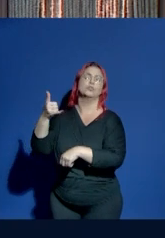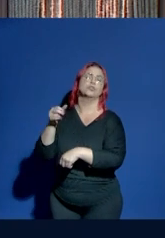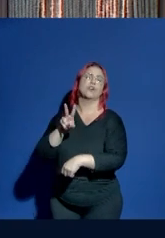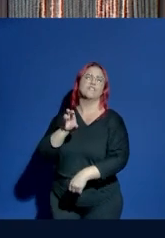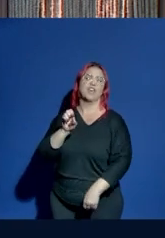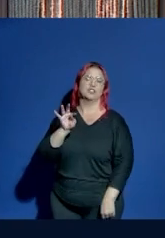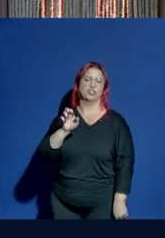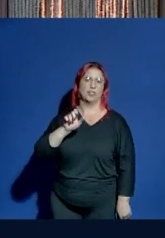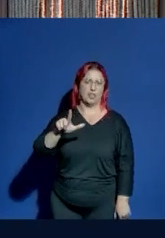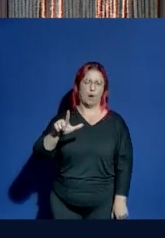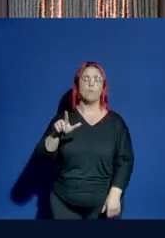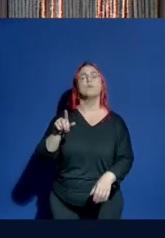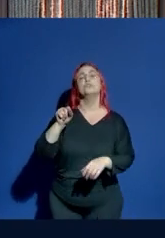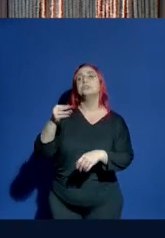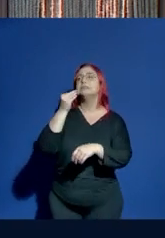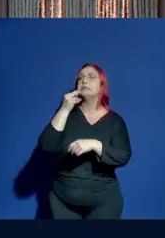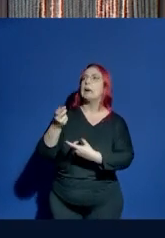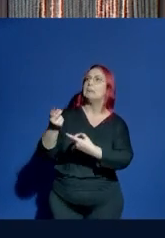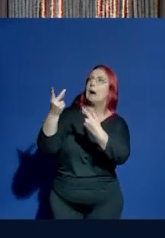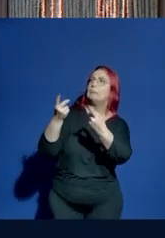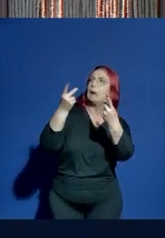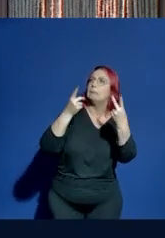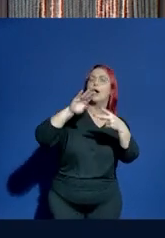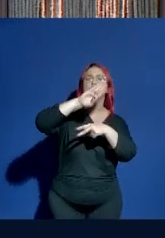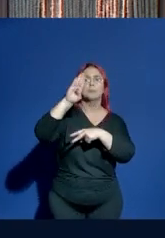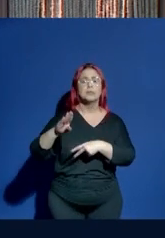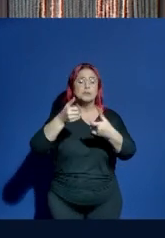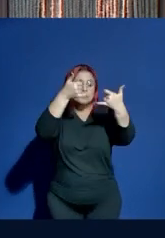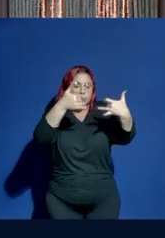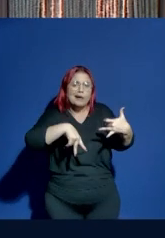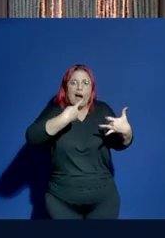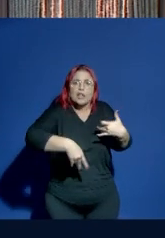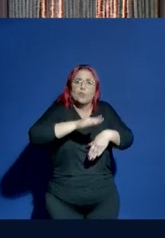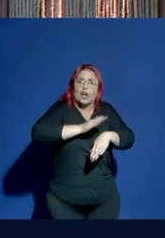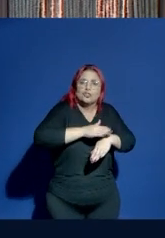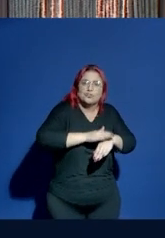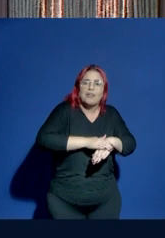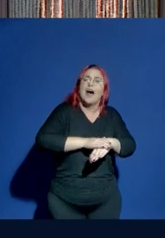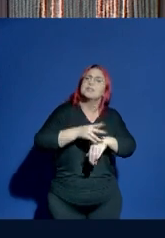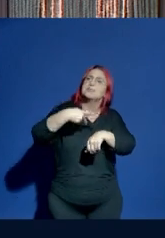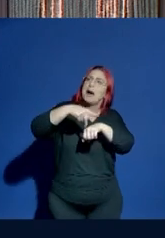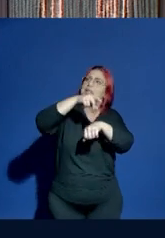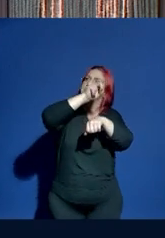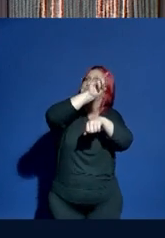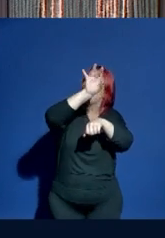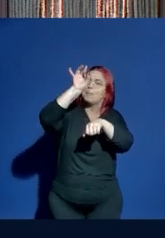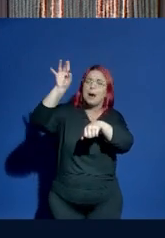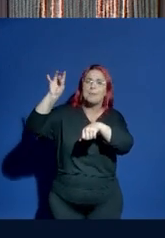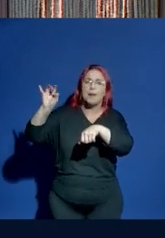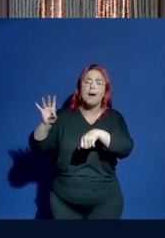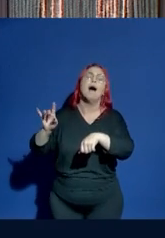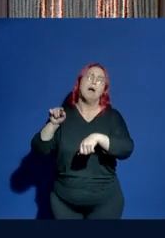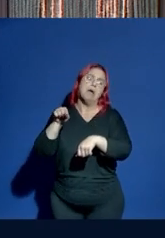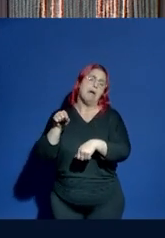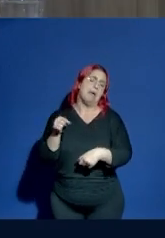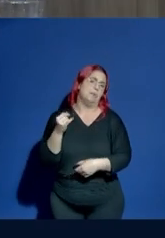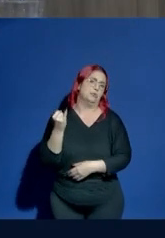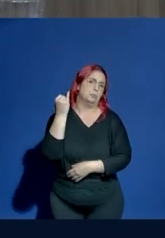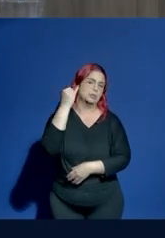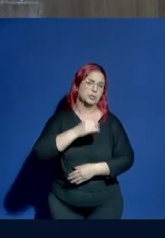grande em vender o Brasil lá fora e explicar o nosso caso para as várias jurisdições seria um caminho